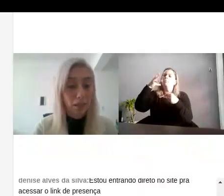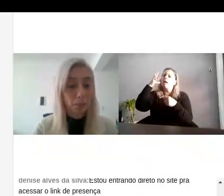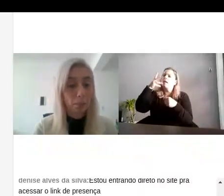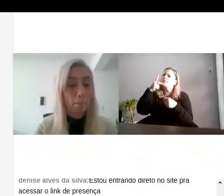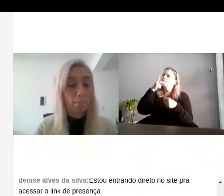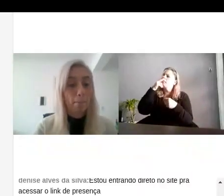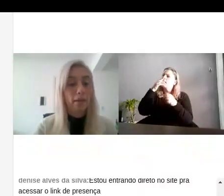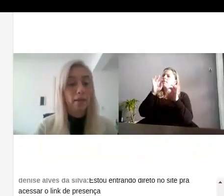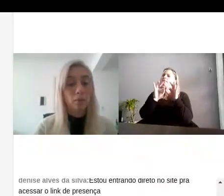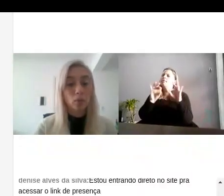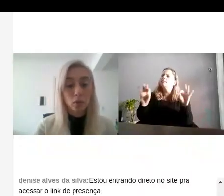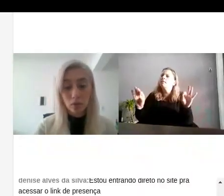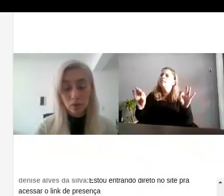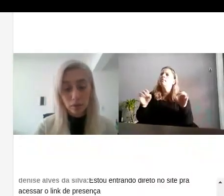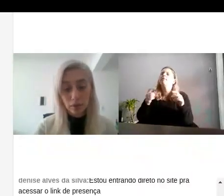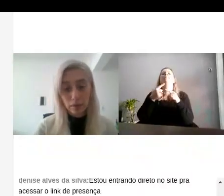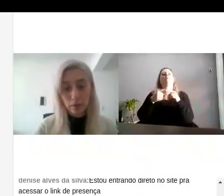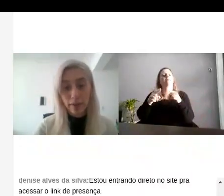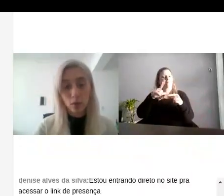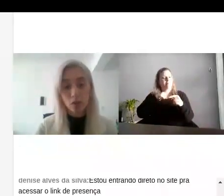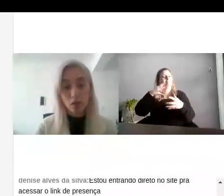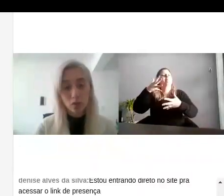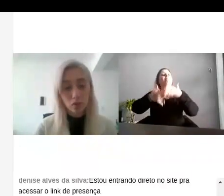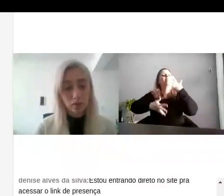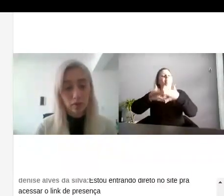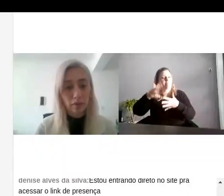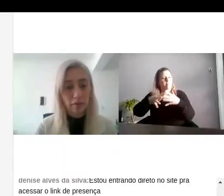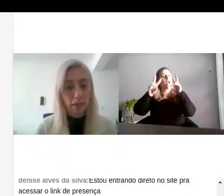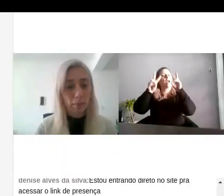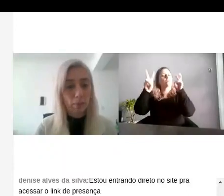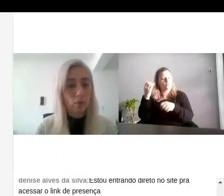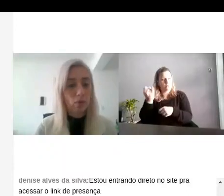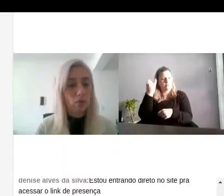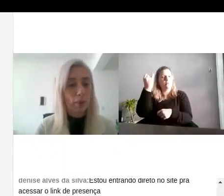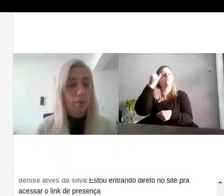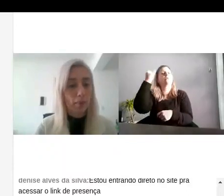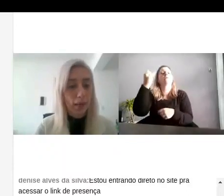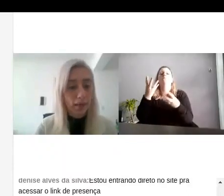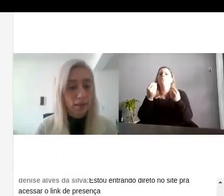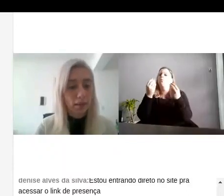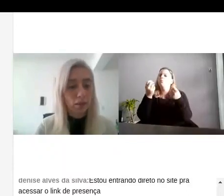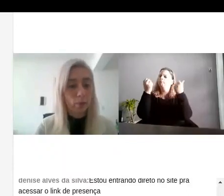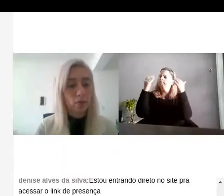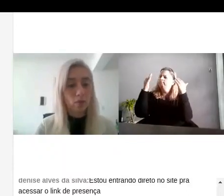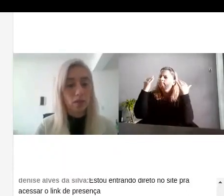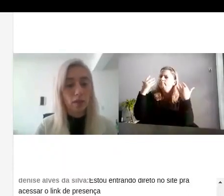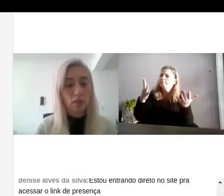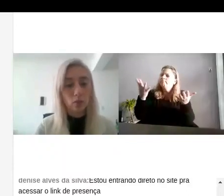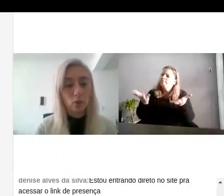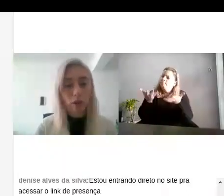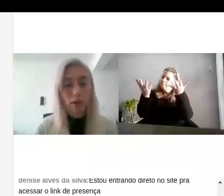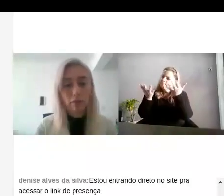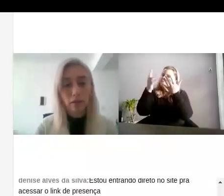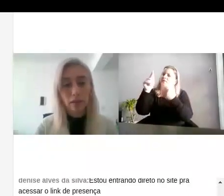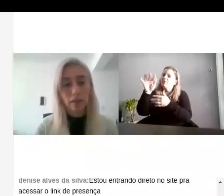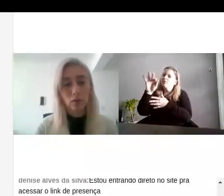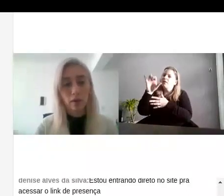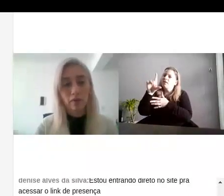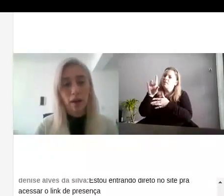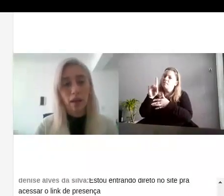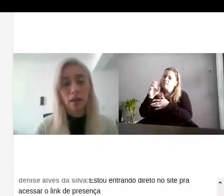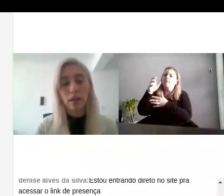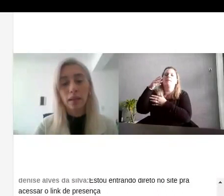imensa. Muitos elogios, Felipe, muitos parabéns aqui, o pessoal destacando muito a relevância da